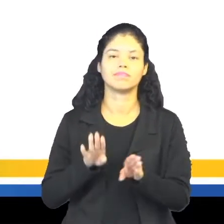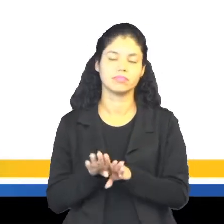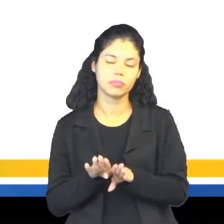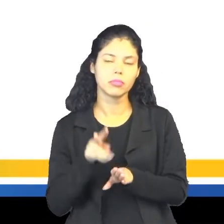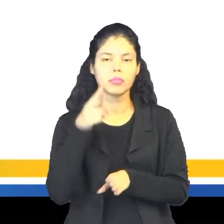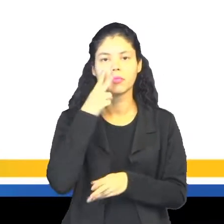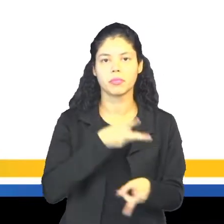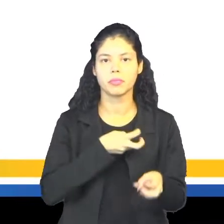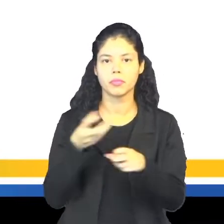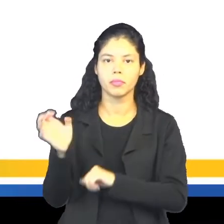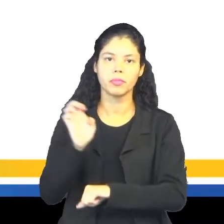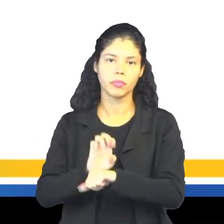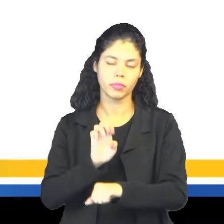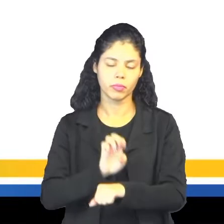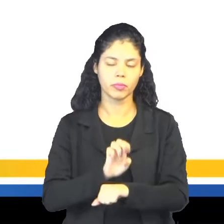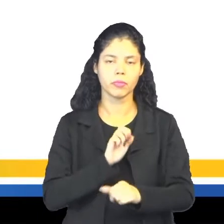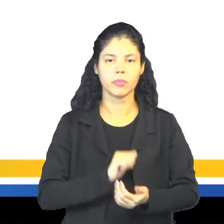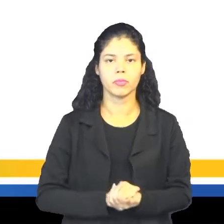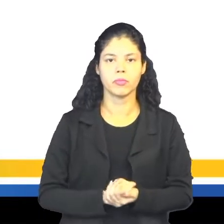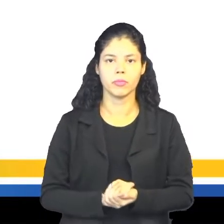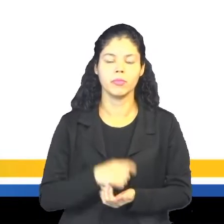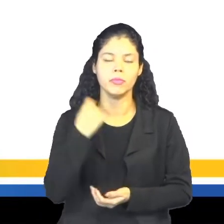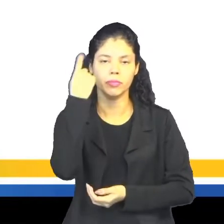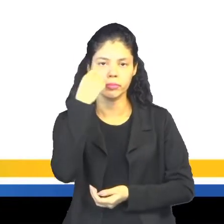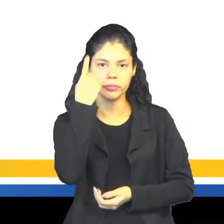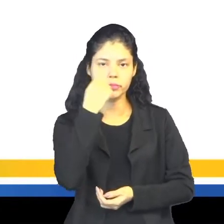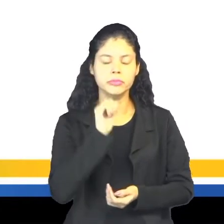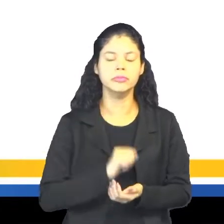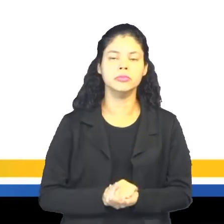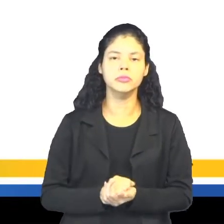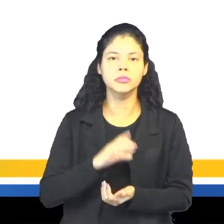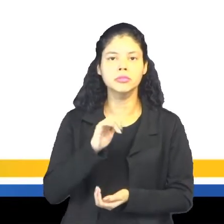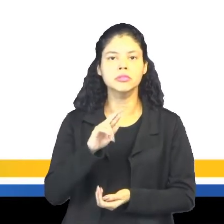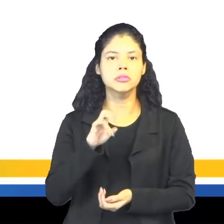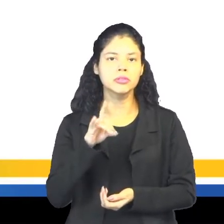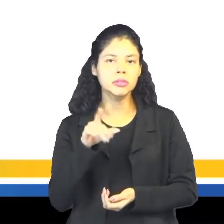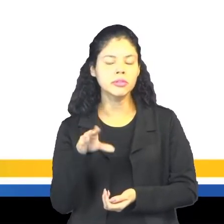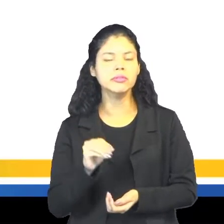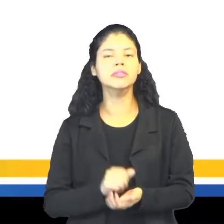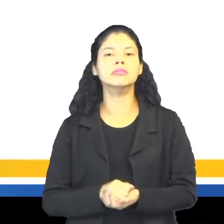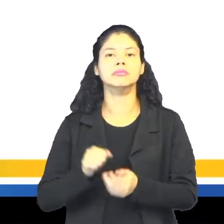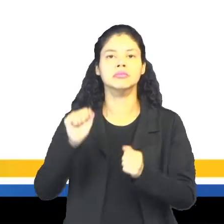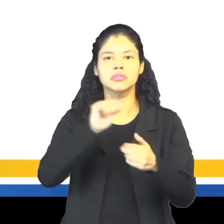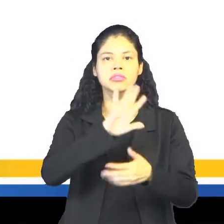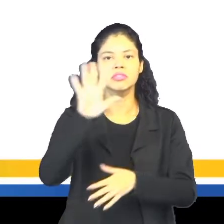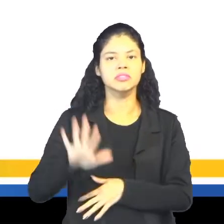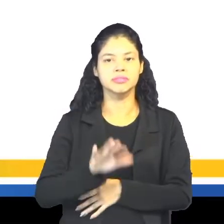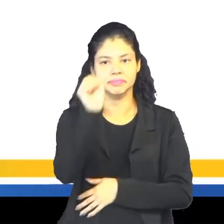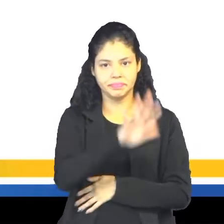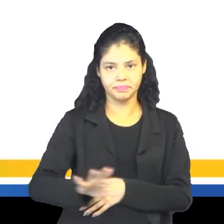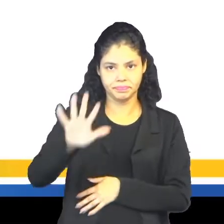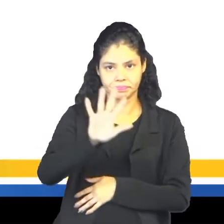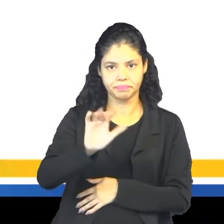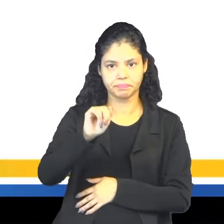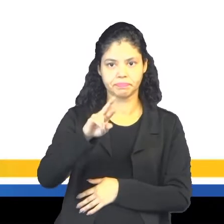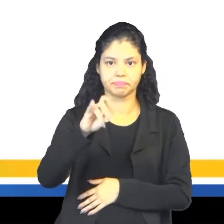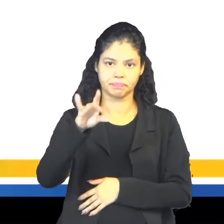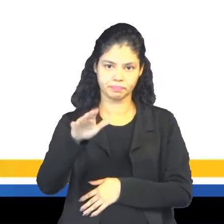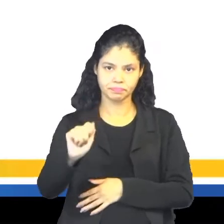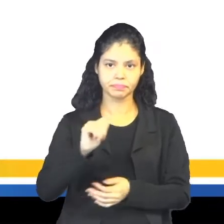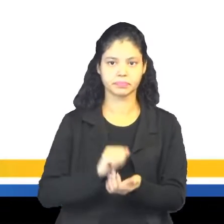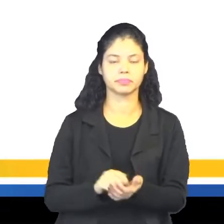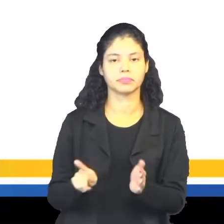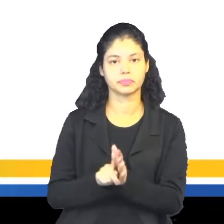no Estado espanhol, né, que colonizou a América, né, os outros países colonizados aqui